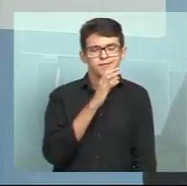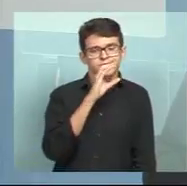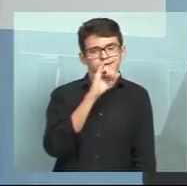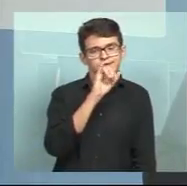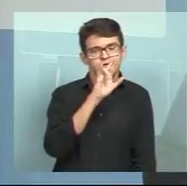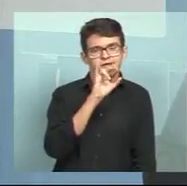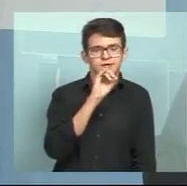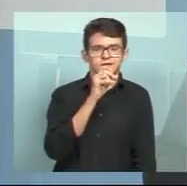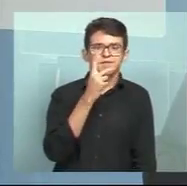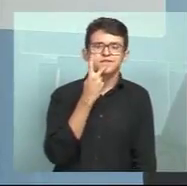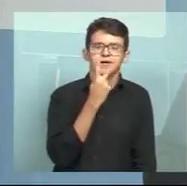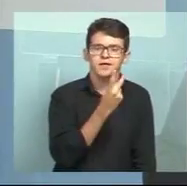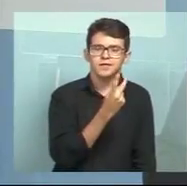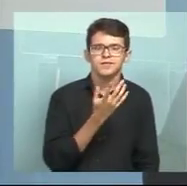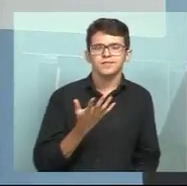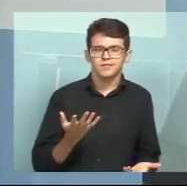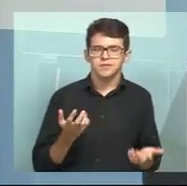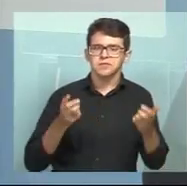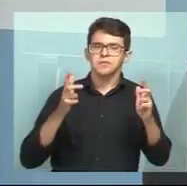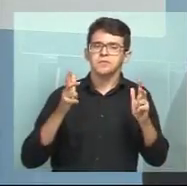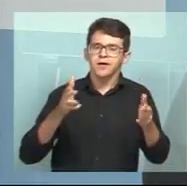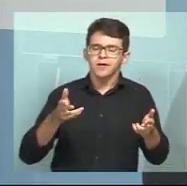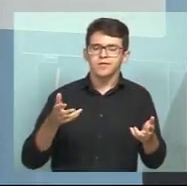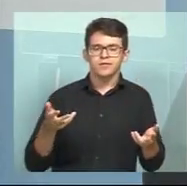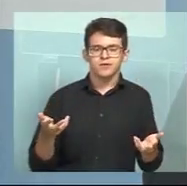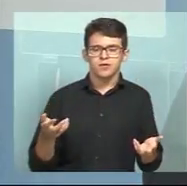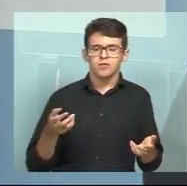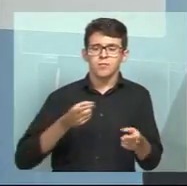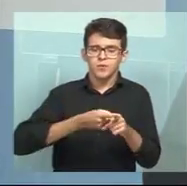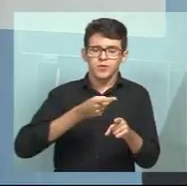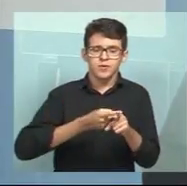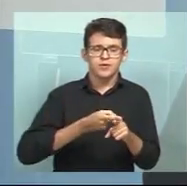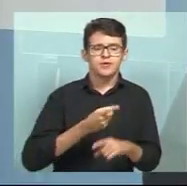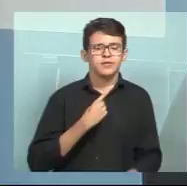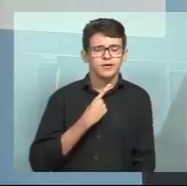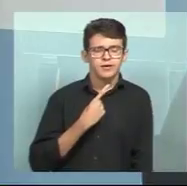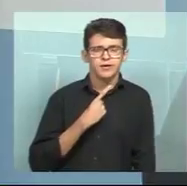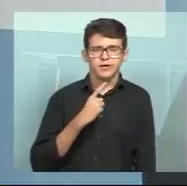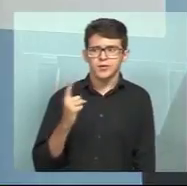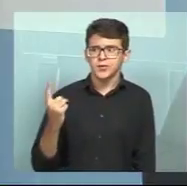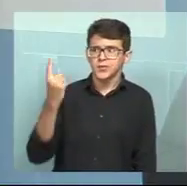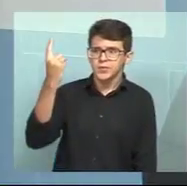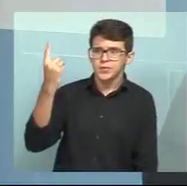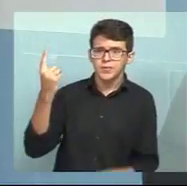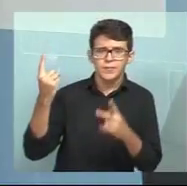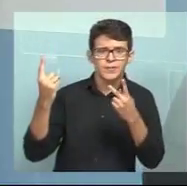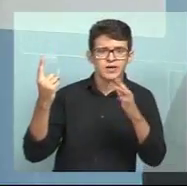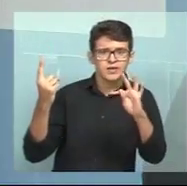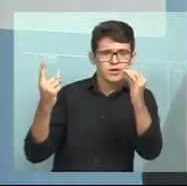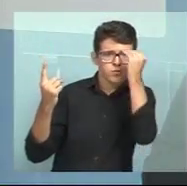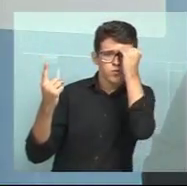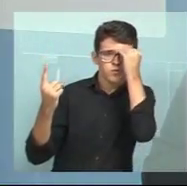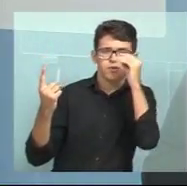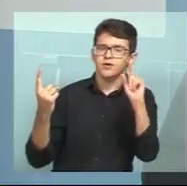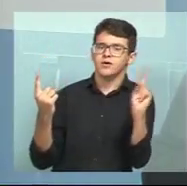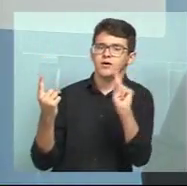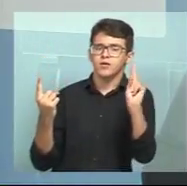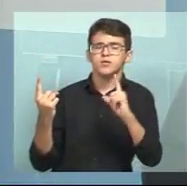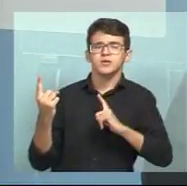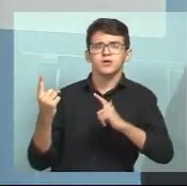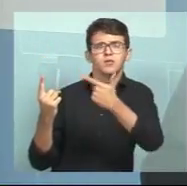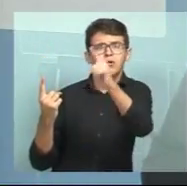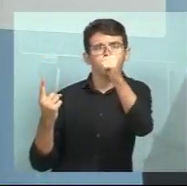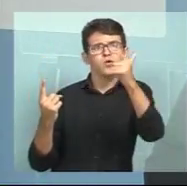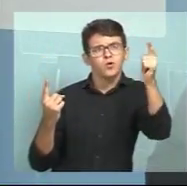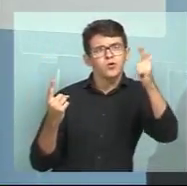Brasil continua a vento e popa. Eu posso até dizer, o governo que está no poder hoje talvez seja muito mais corrupto do que tudo